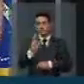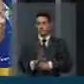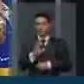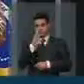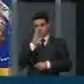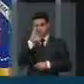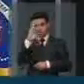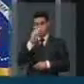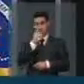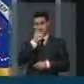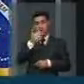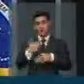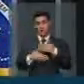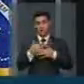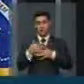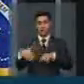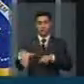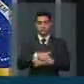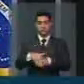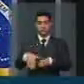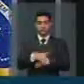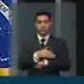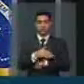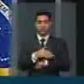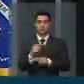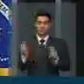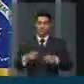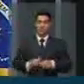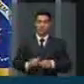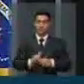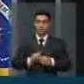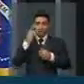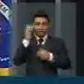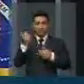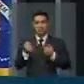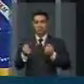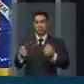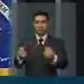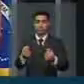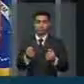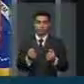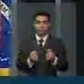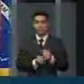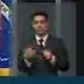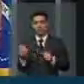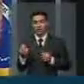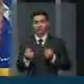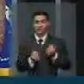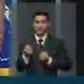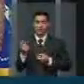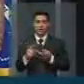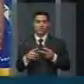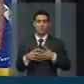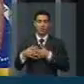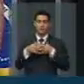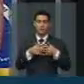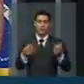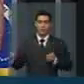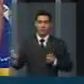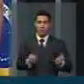principalmente melhorando as estradas, dando condições de trafegabilidade aos muitos veículos, caminhões repletos